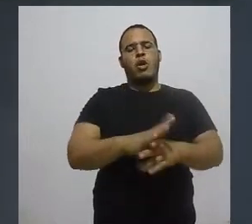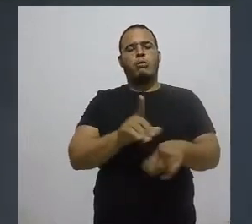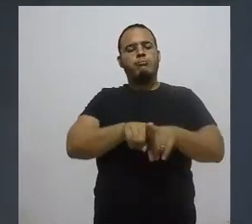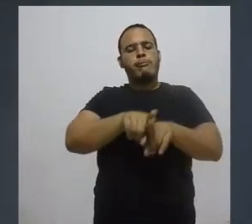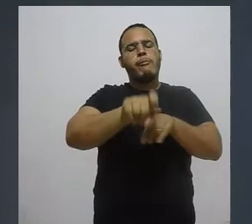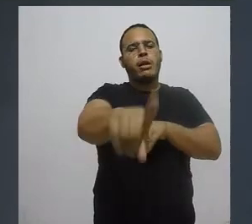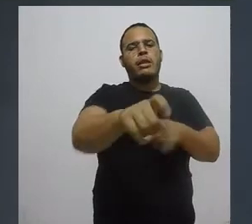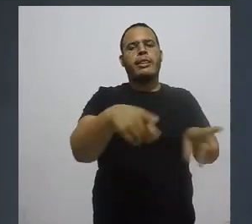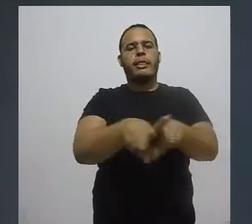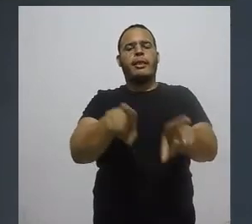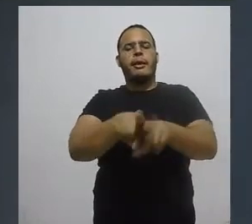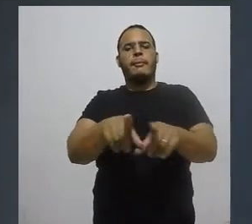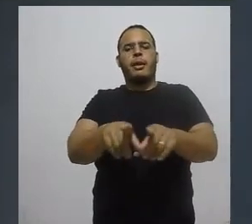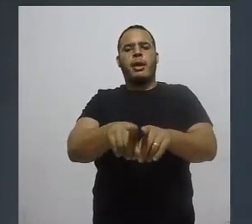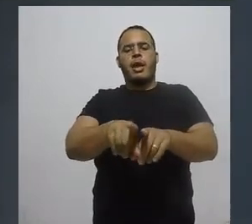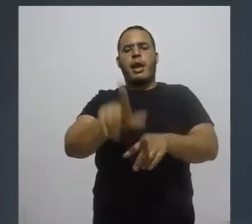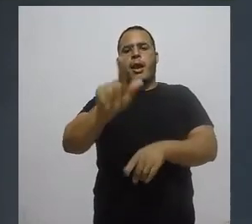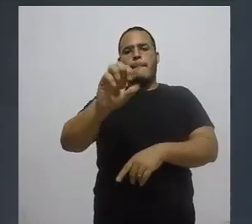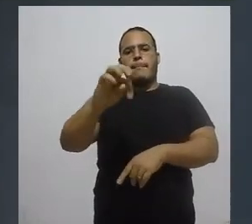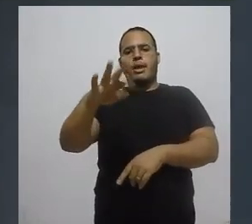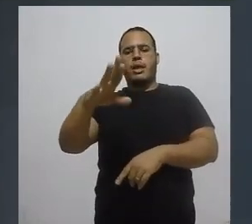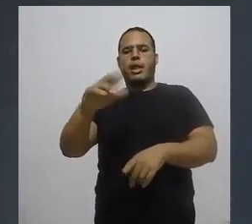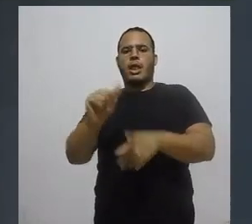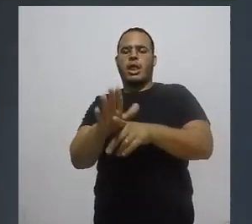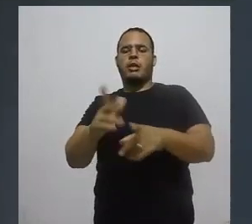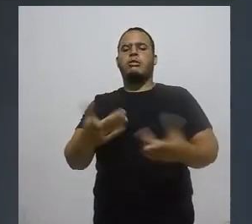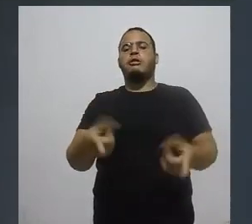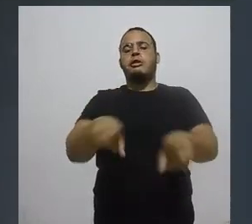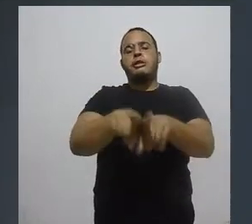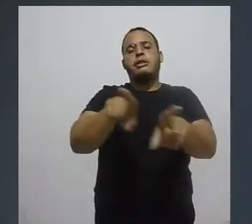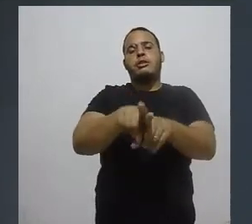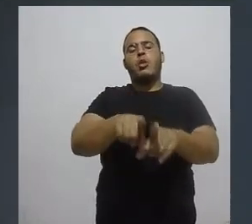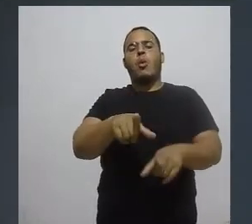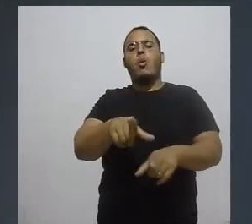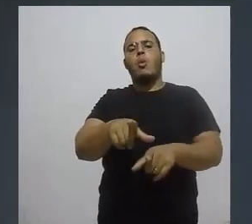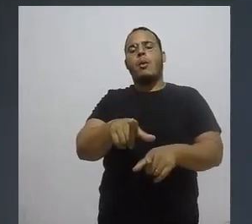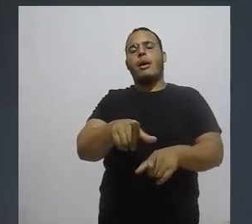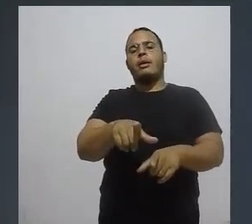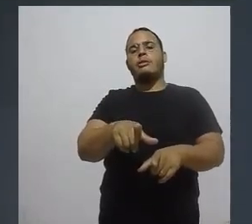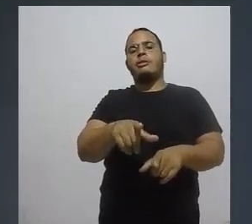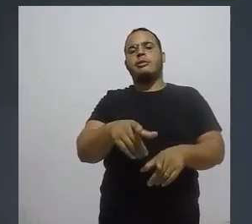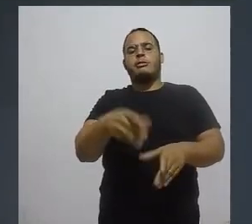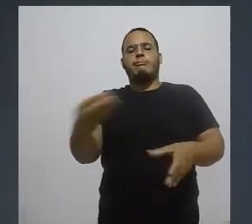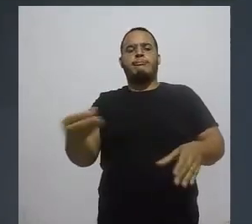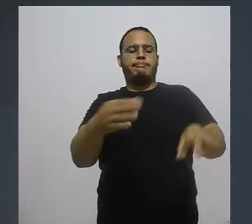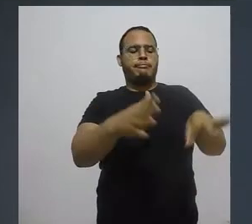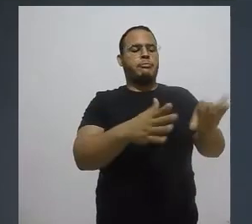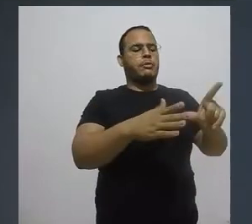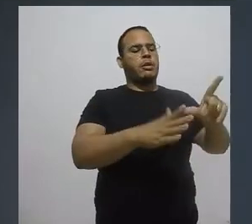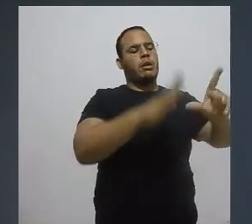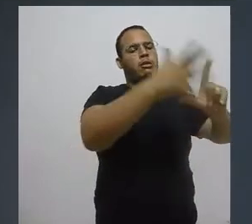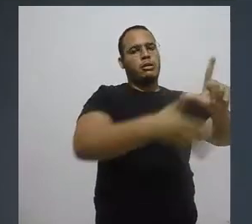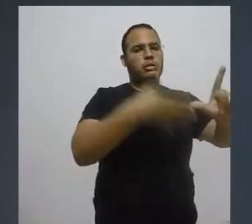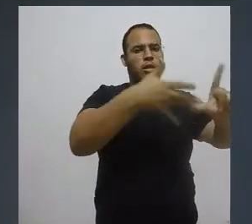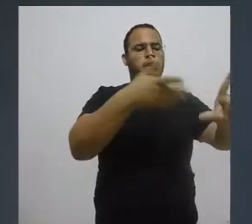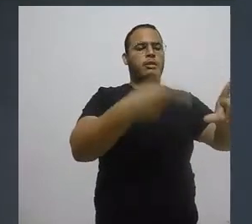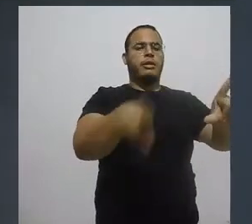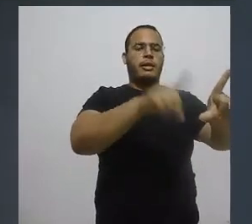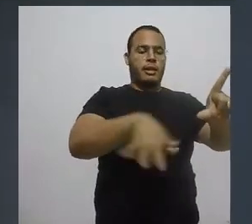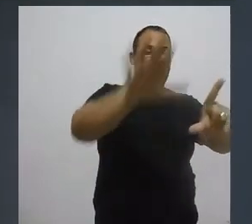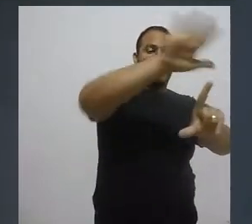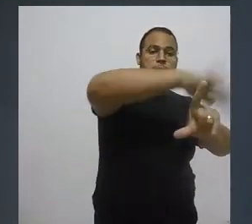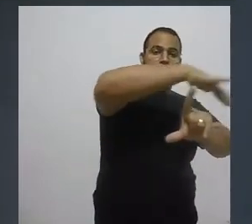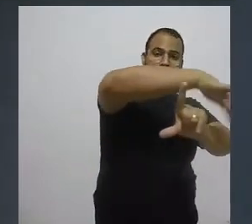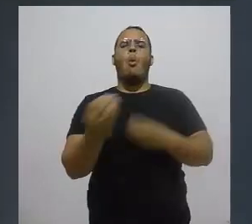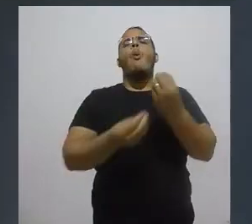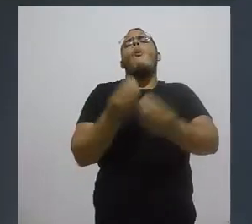o depósito do gameta no corpo da mulher e também é composto pelos órgãos internos e pelos órgãos externos. A gente tem